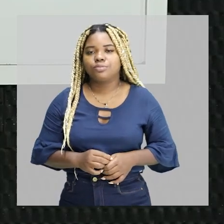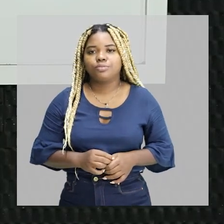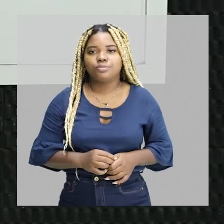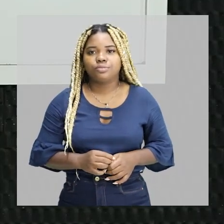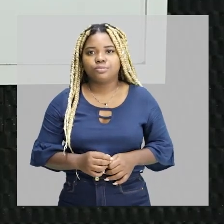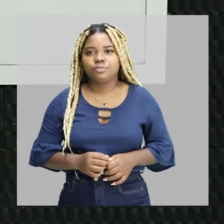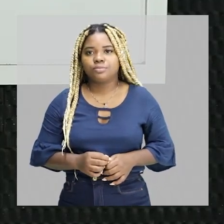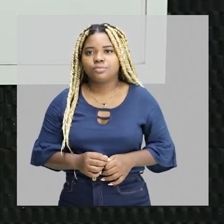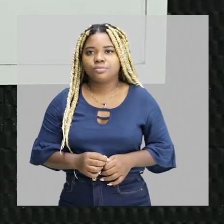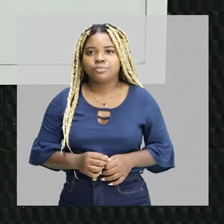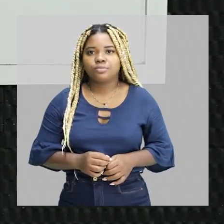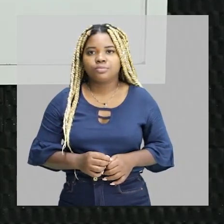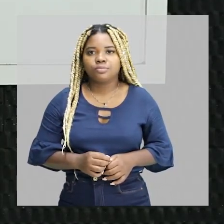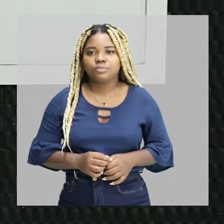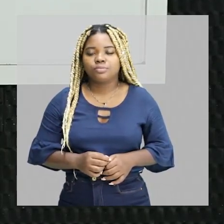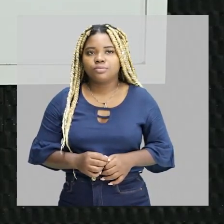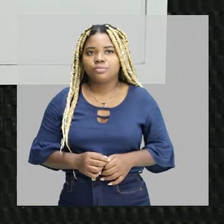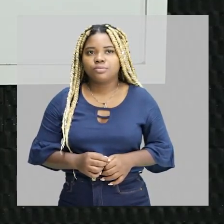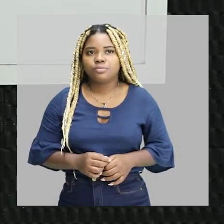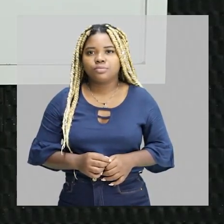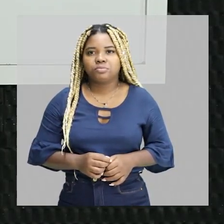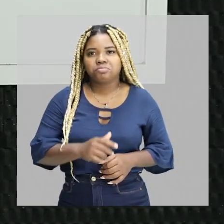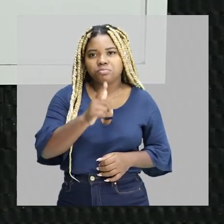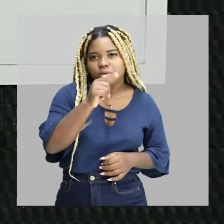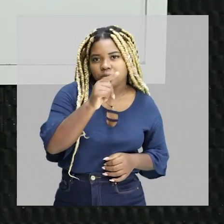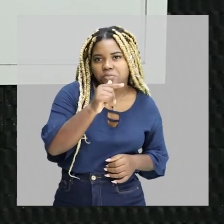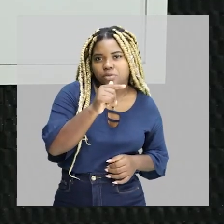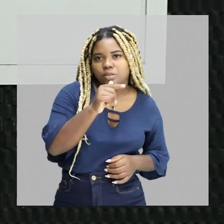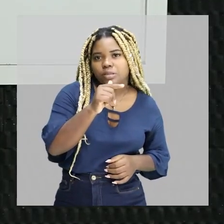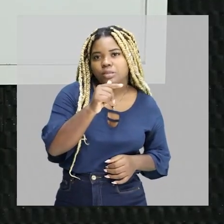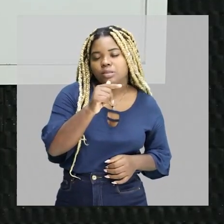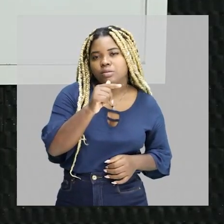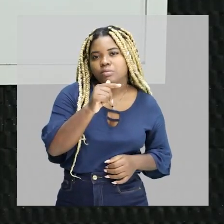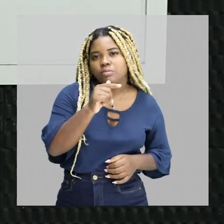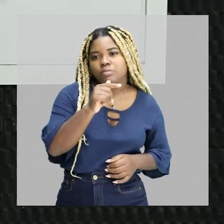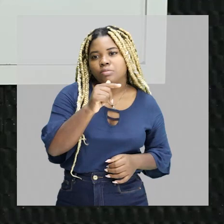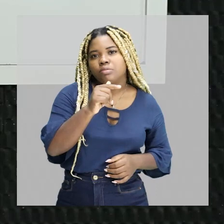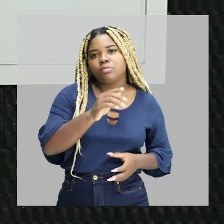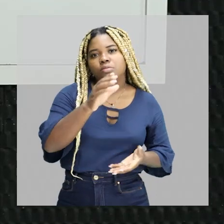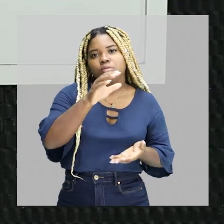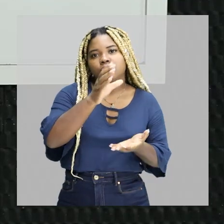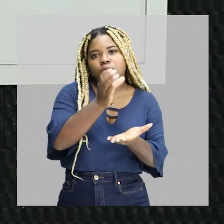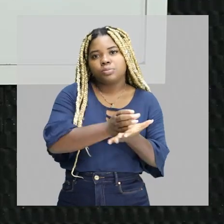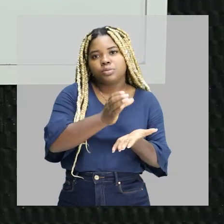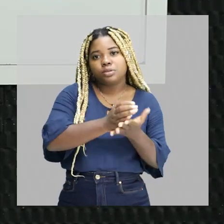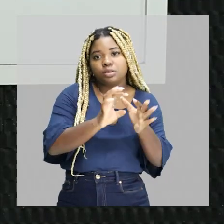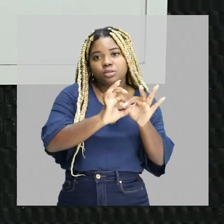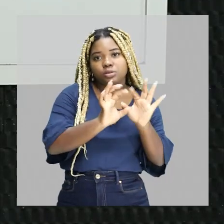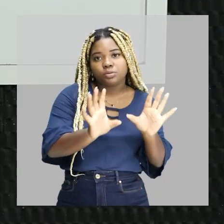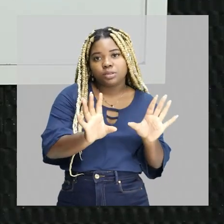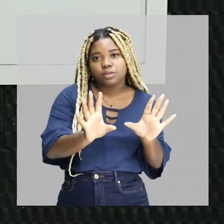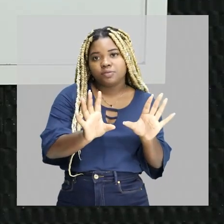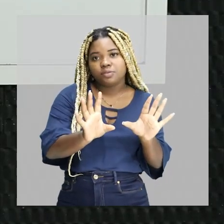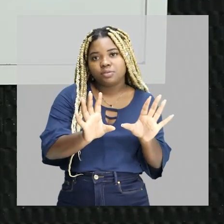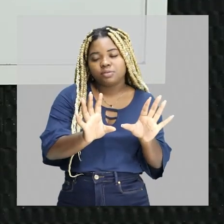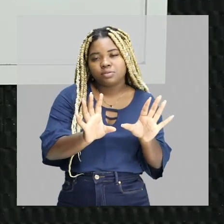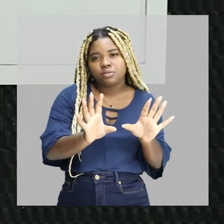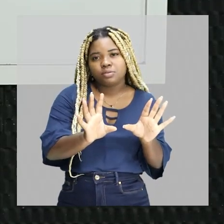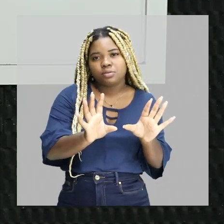ok? Lembrando que para os líquidos, para os recipientes que estão abertos, nós temos,